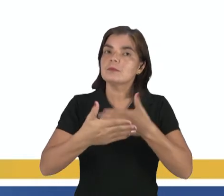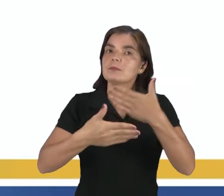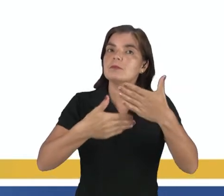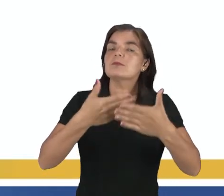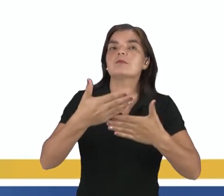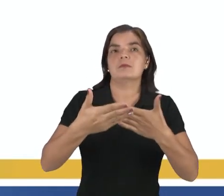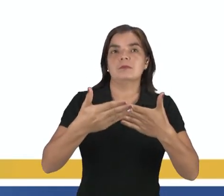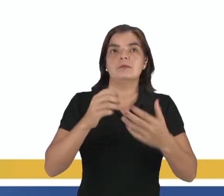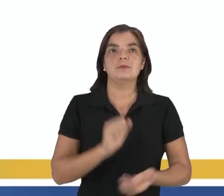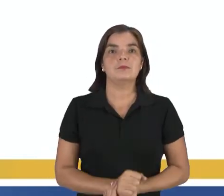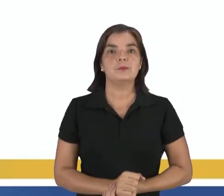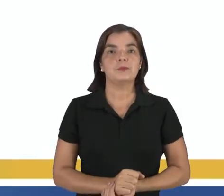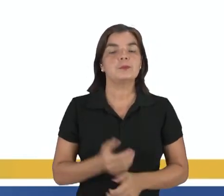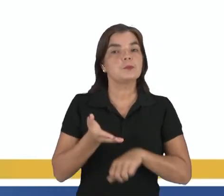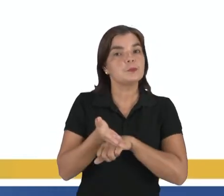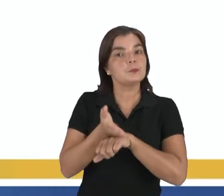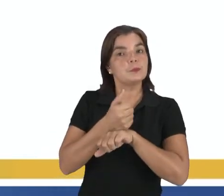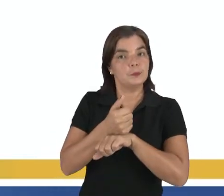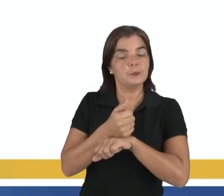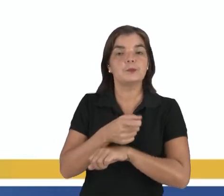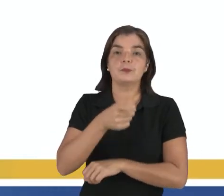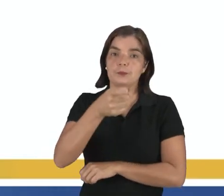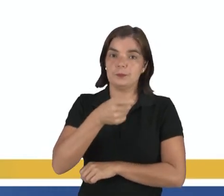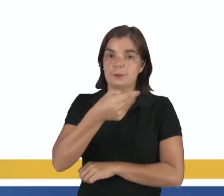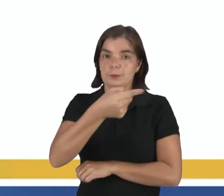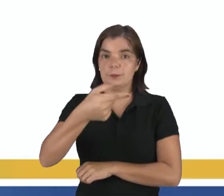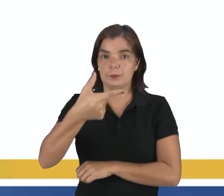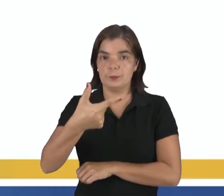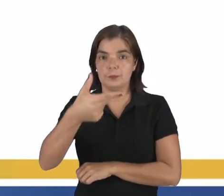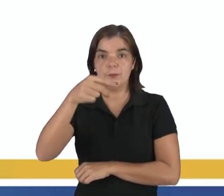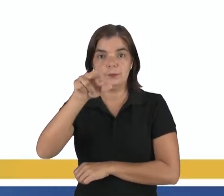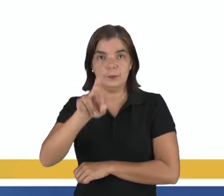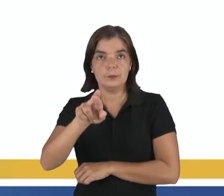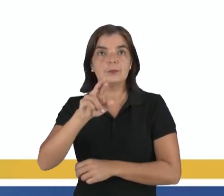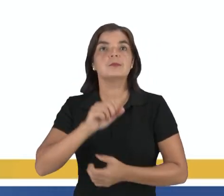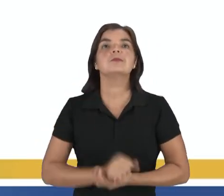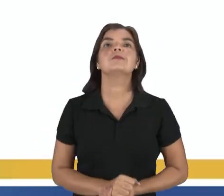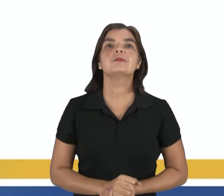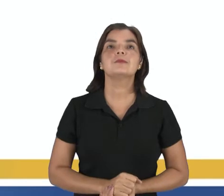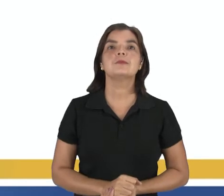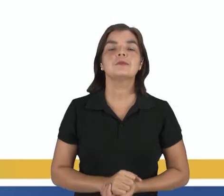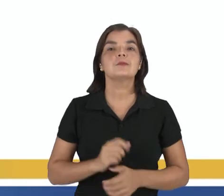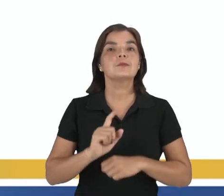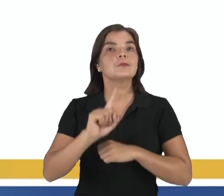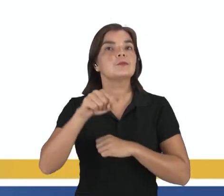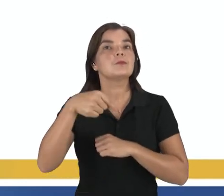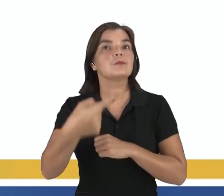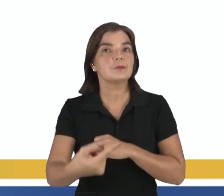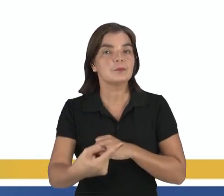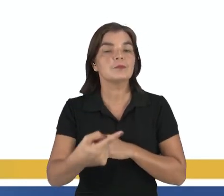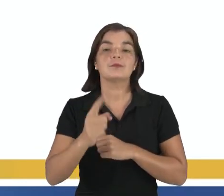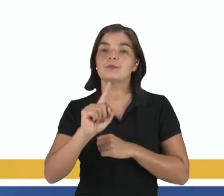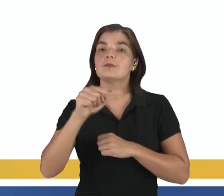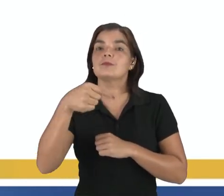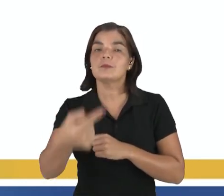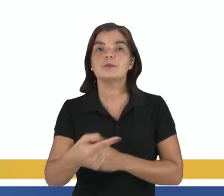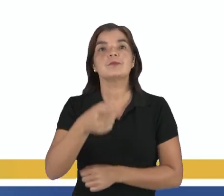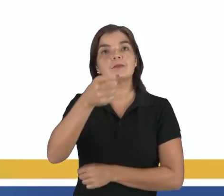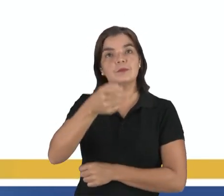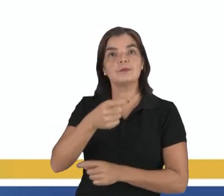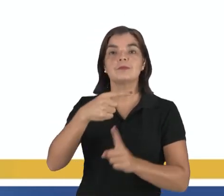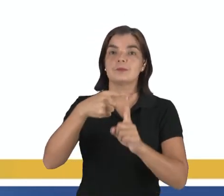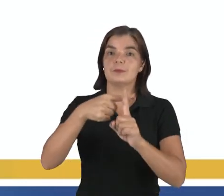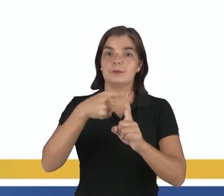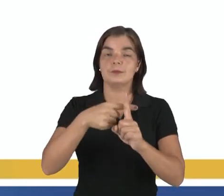desenvolve a partir dele. O antecessor, nós temos o x menos o r, e o antecessor do antecessor, nós vamos